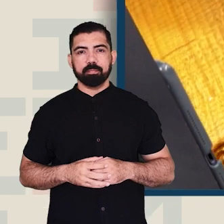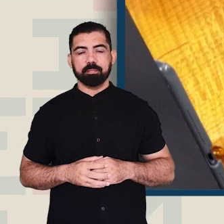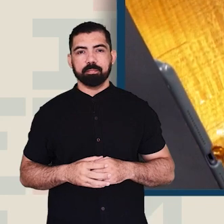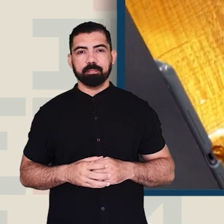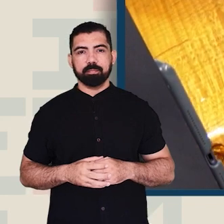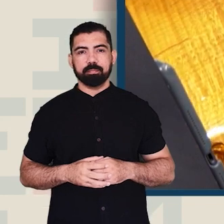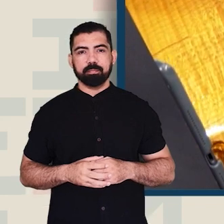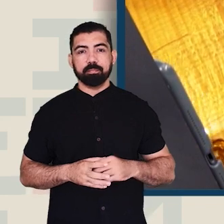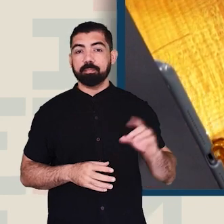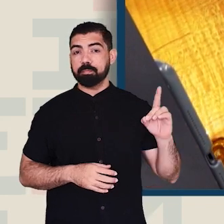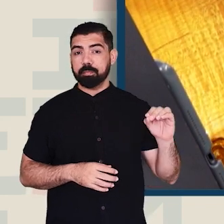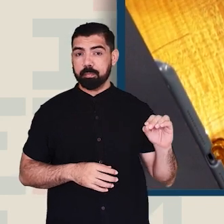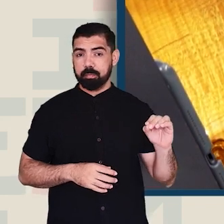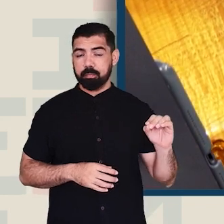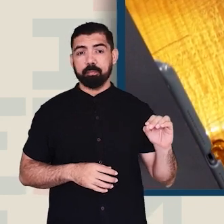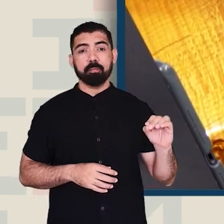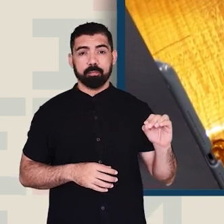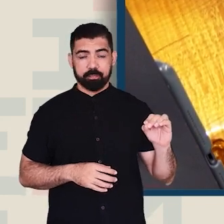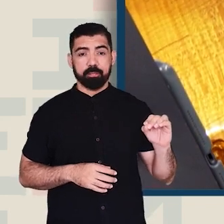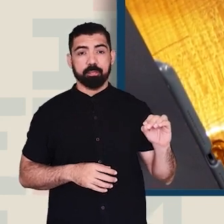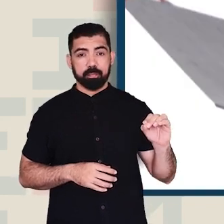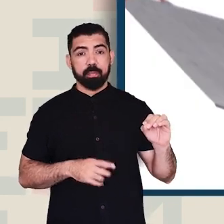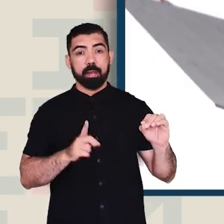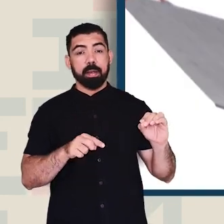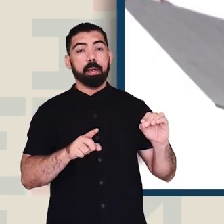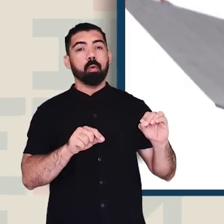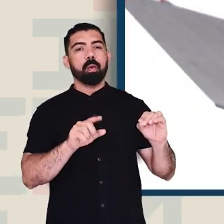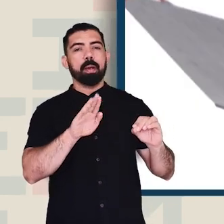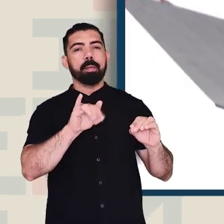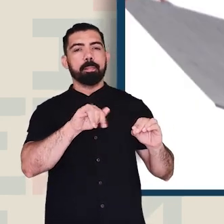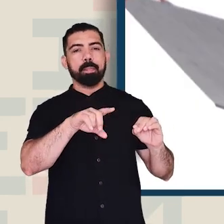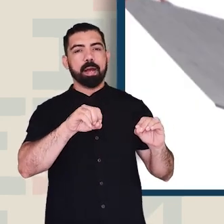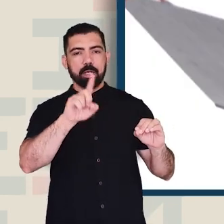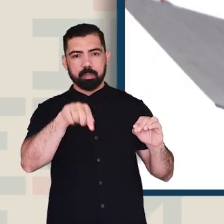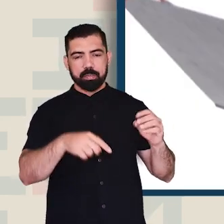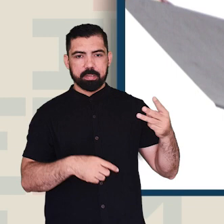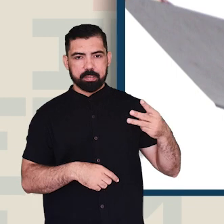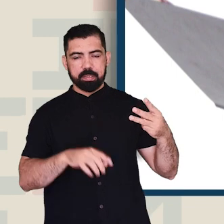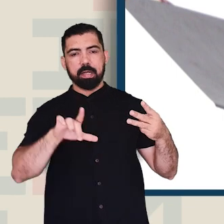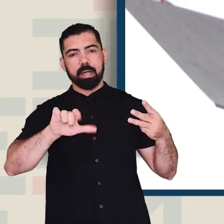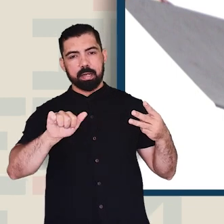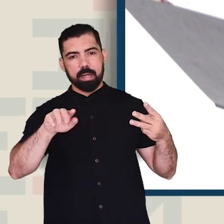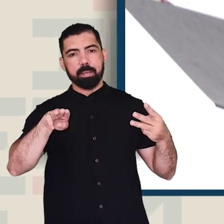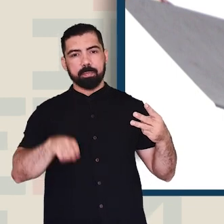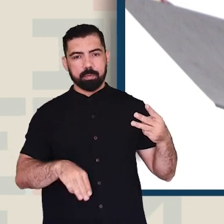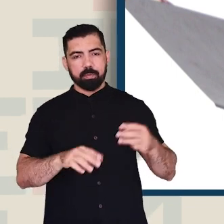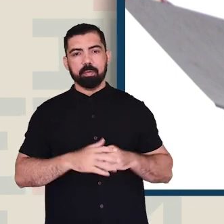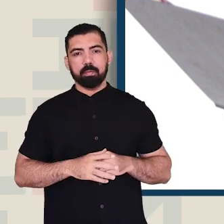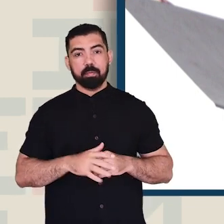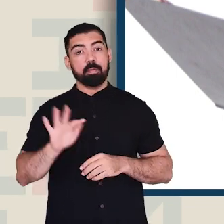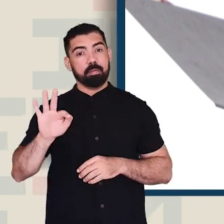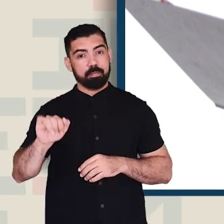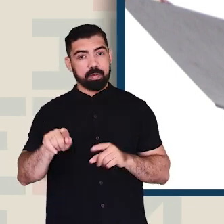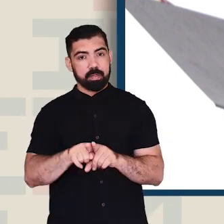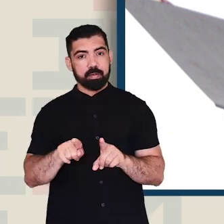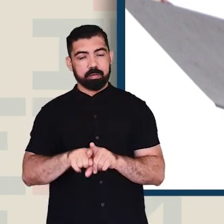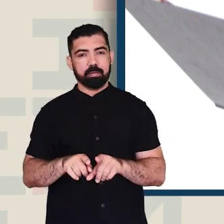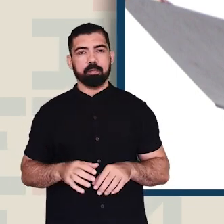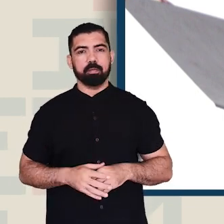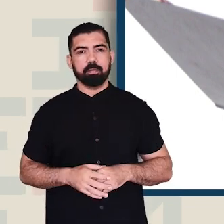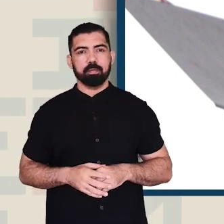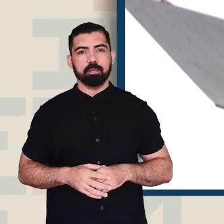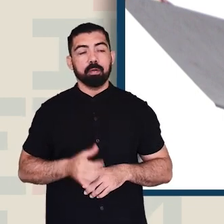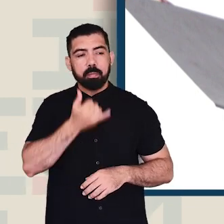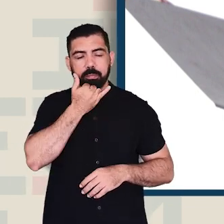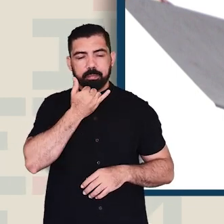por exemplo, Dó, Sol com baixo na terça, Lá menor e Fá. Você vai fazer... beleza,